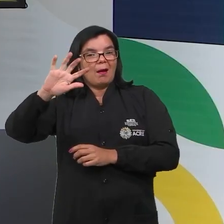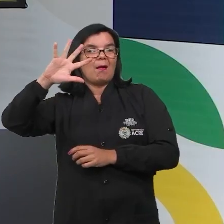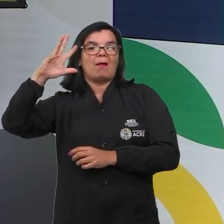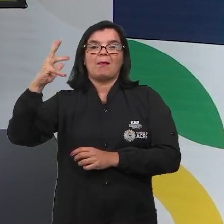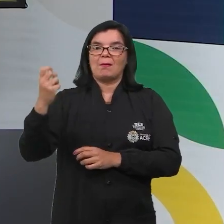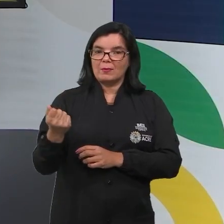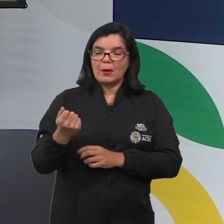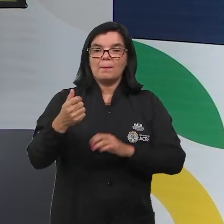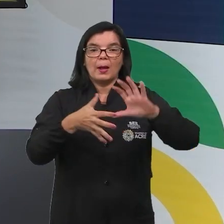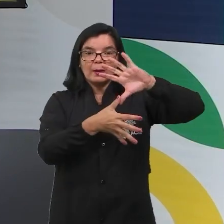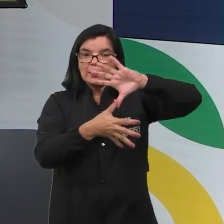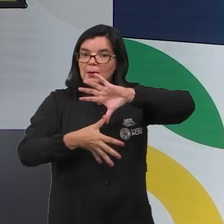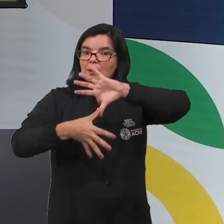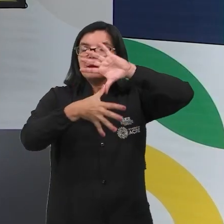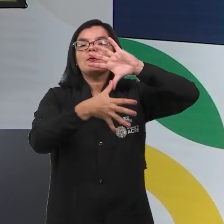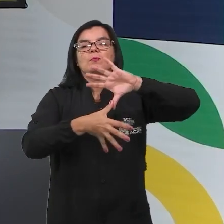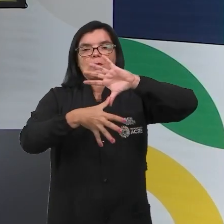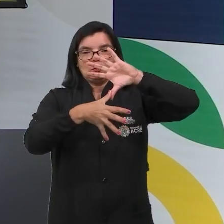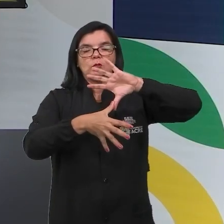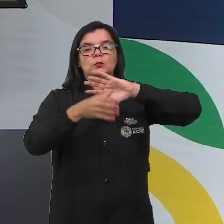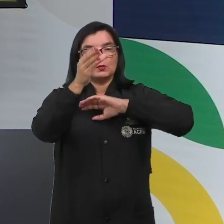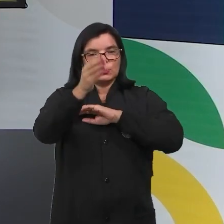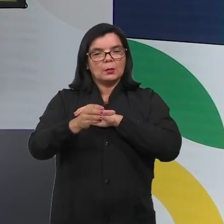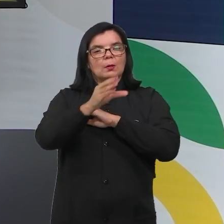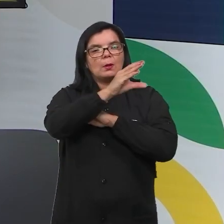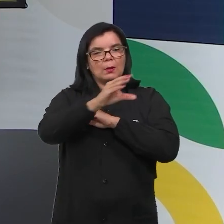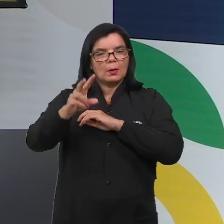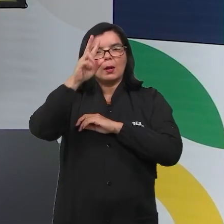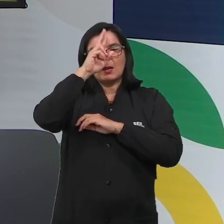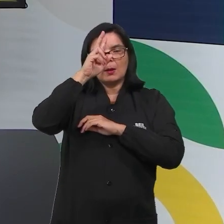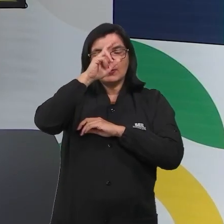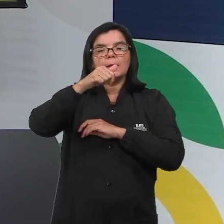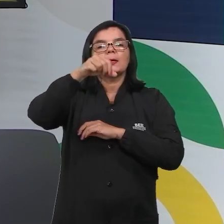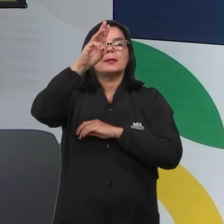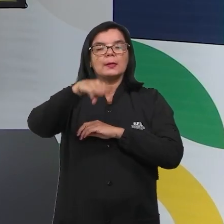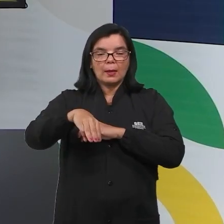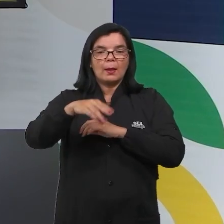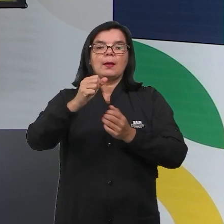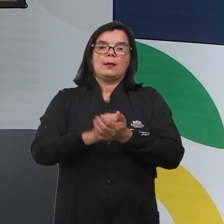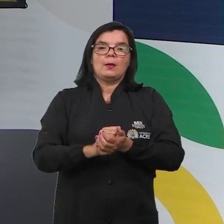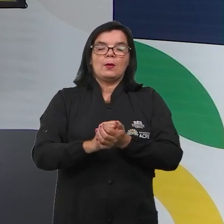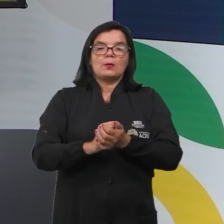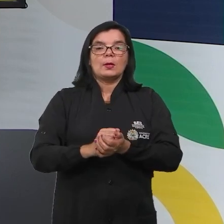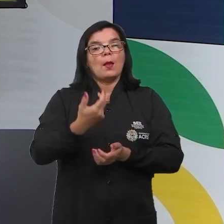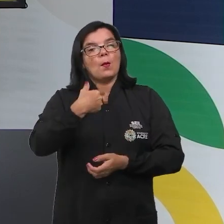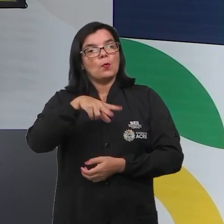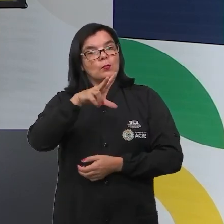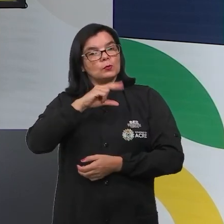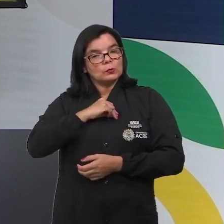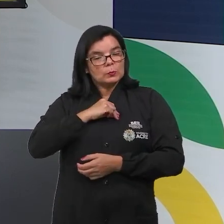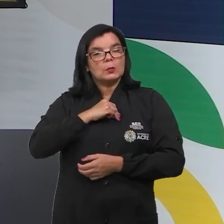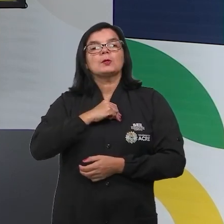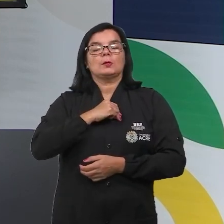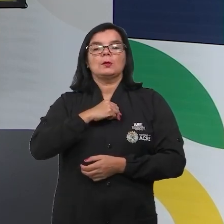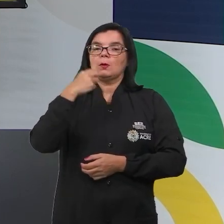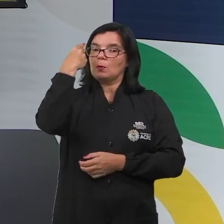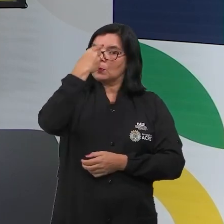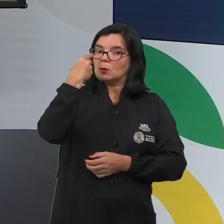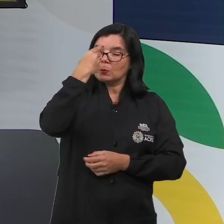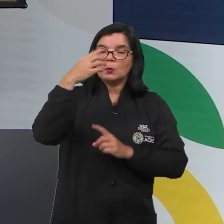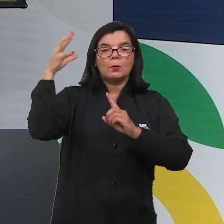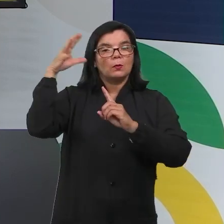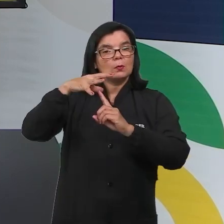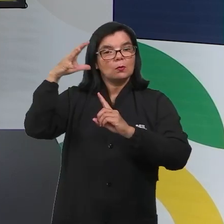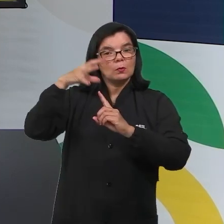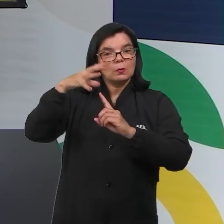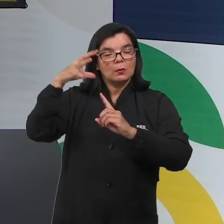na América como um todo, ele é muito predominante. Lembra? Quem conquistou a América? Portugal e Espanha. As regiões que tinham maior